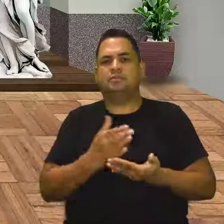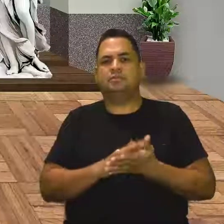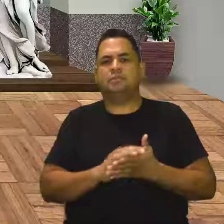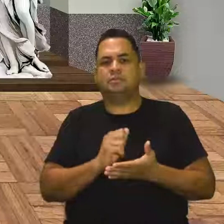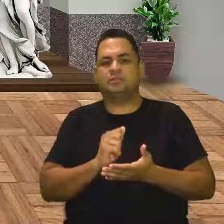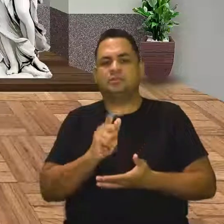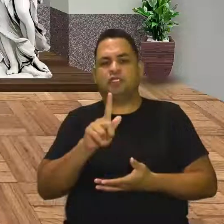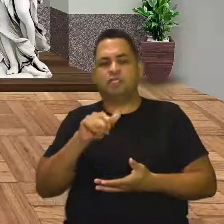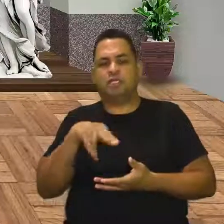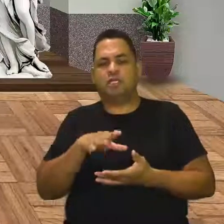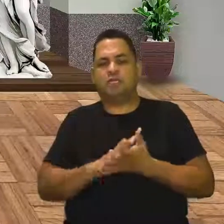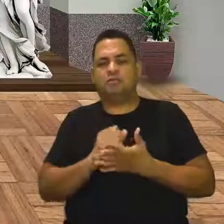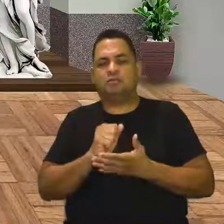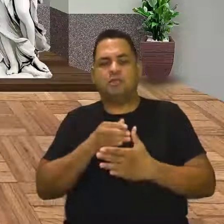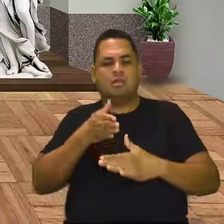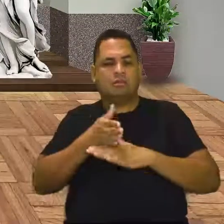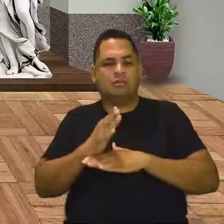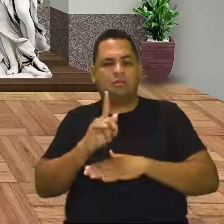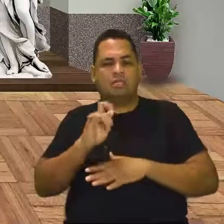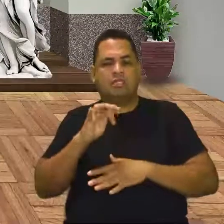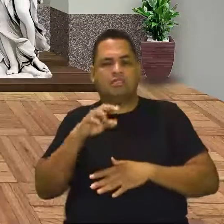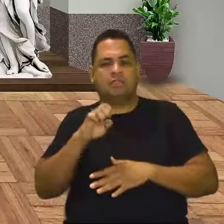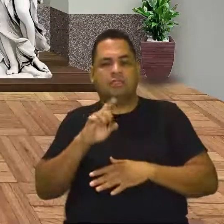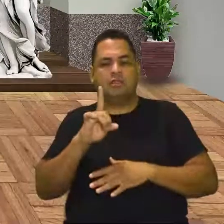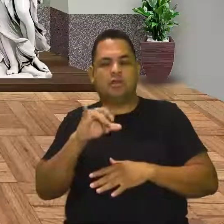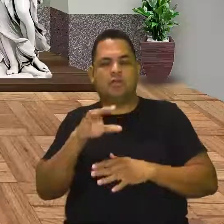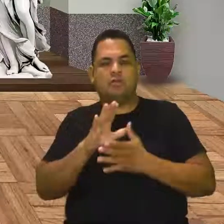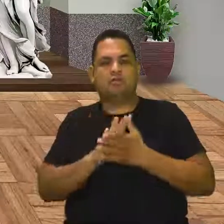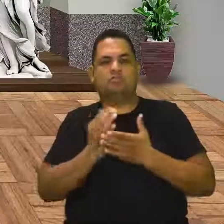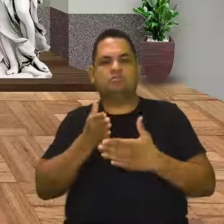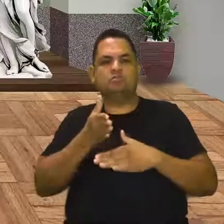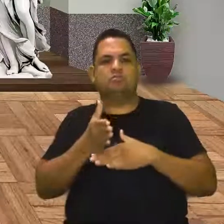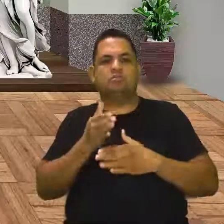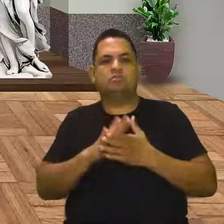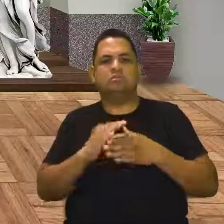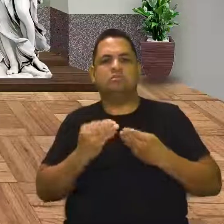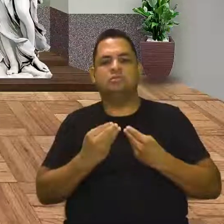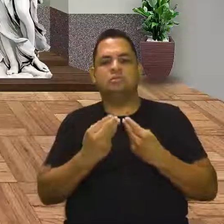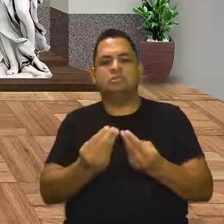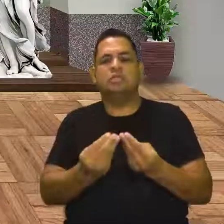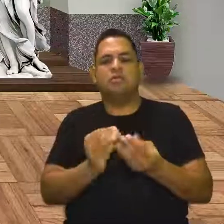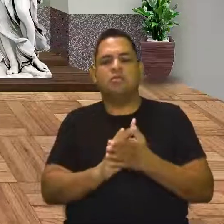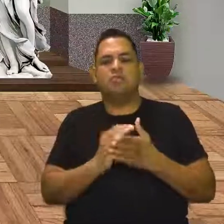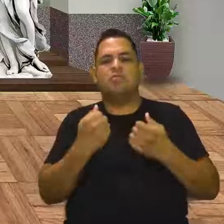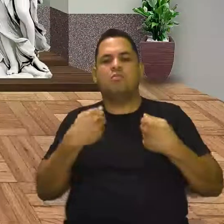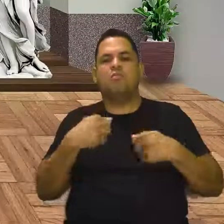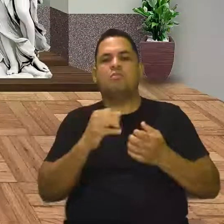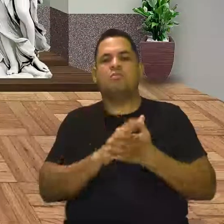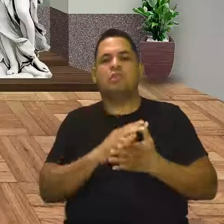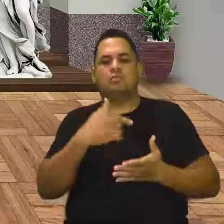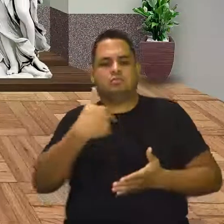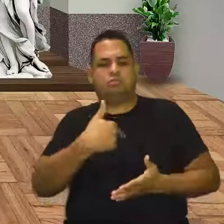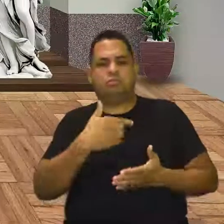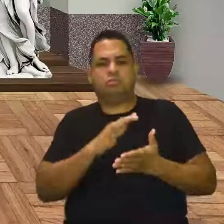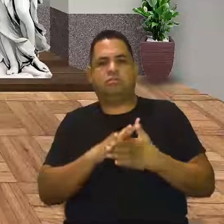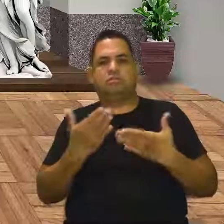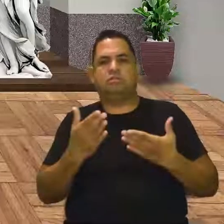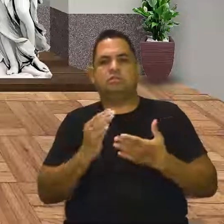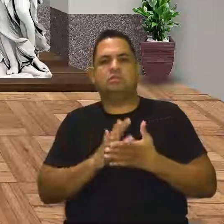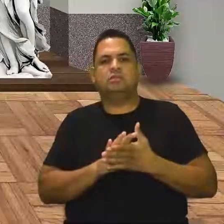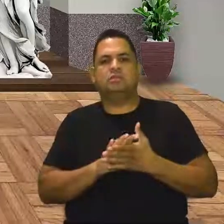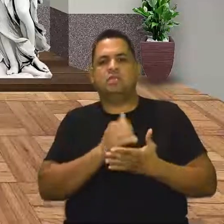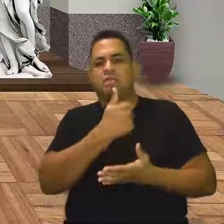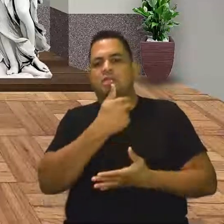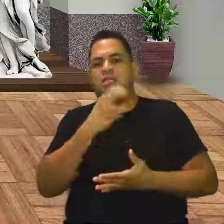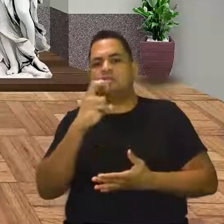general Teixeira Lott entra na briga e dá o poder para Getúlio Vargas. Ele assume por 15 anos.